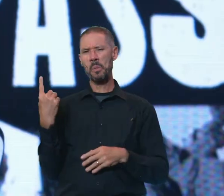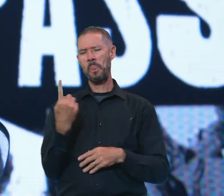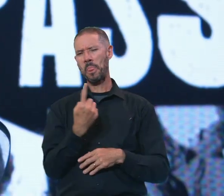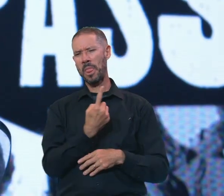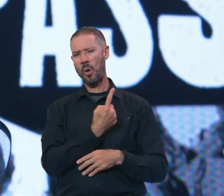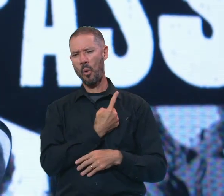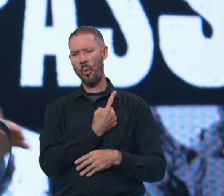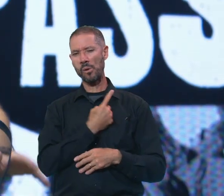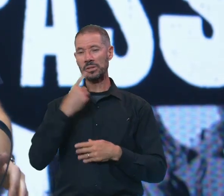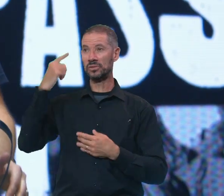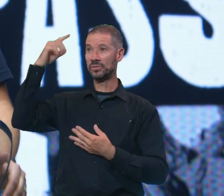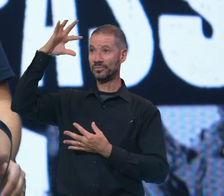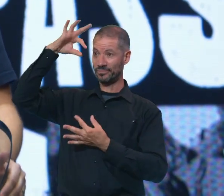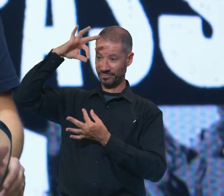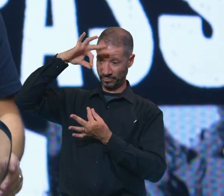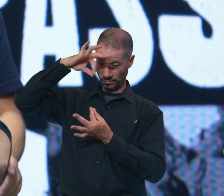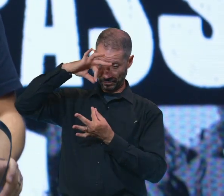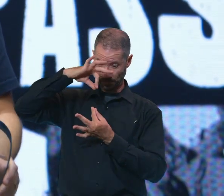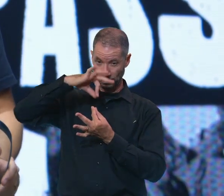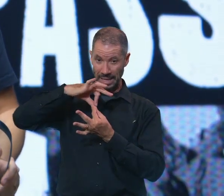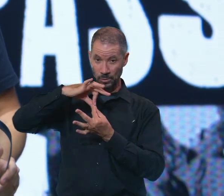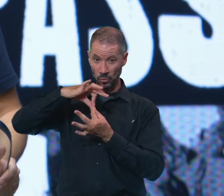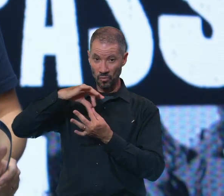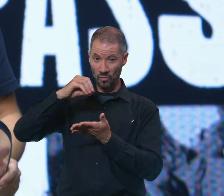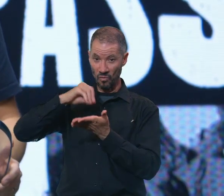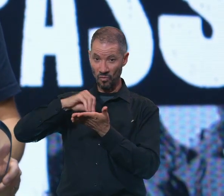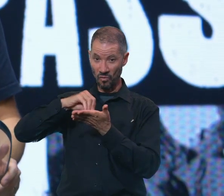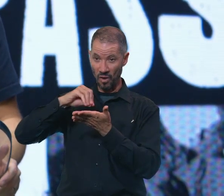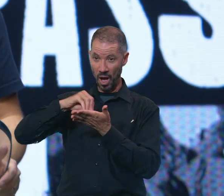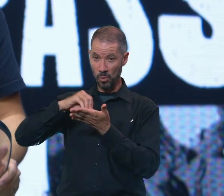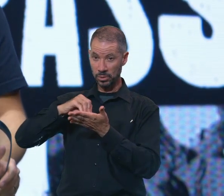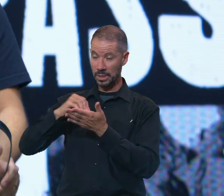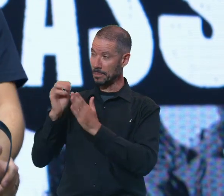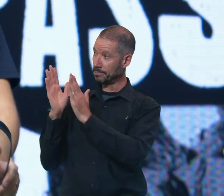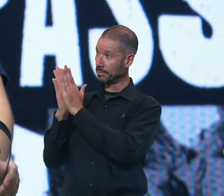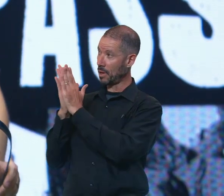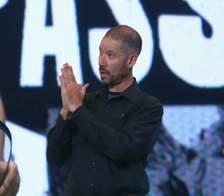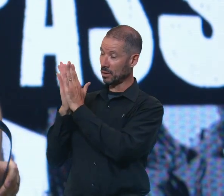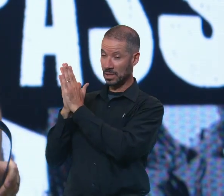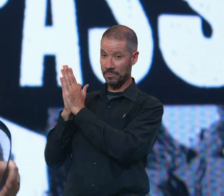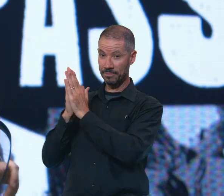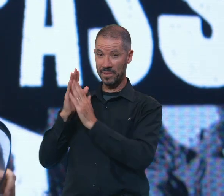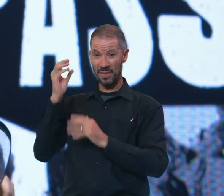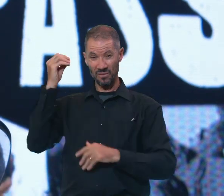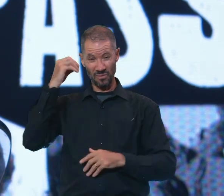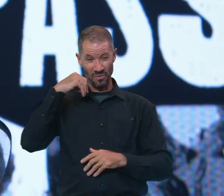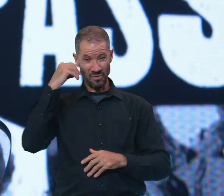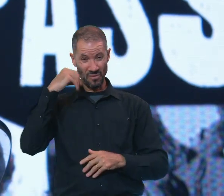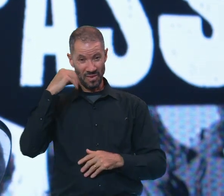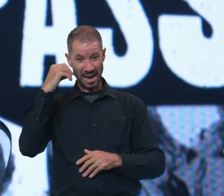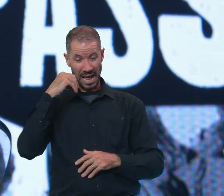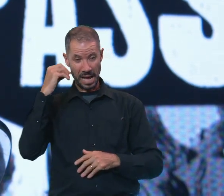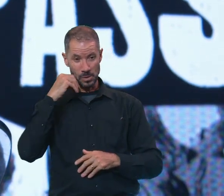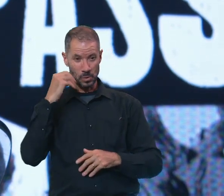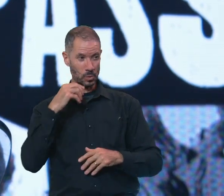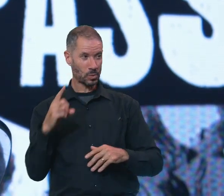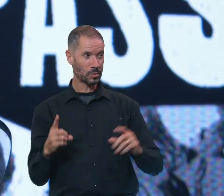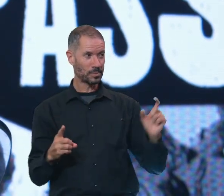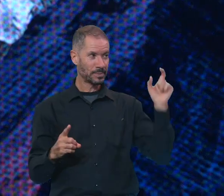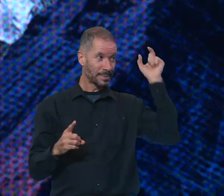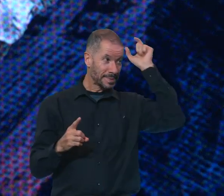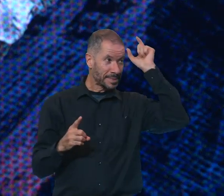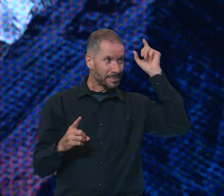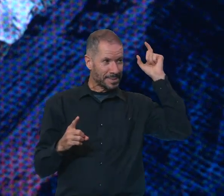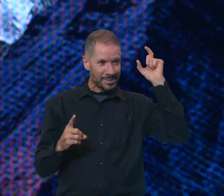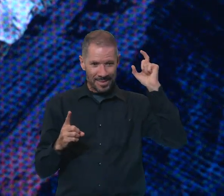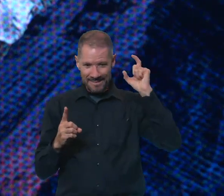alimenta o nosso espírito, também estamos fracos, estamos suscetíveis a grandes ciladas do inimigo.